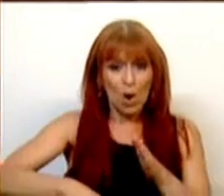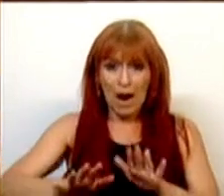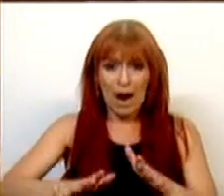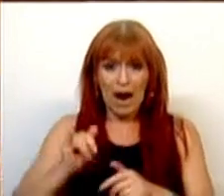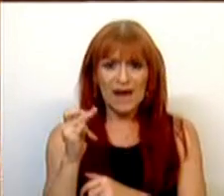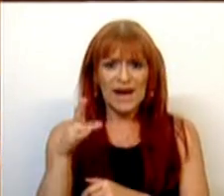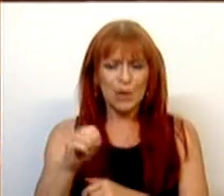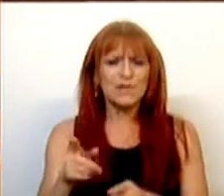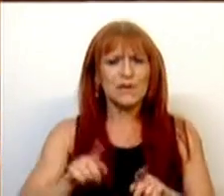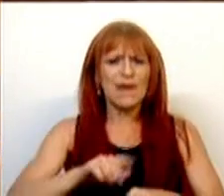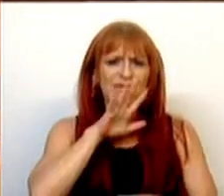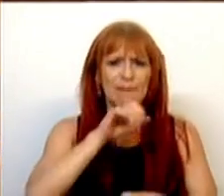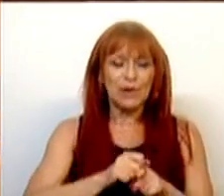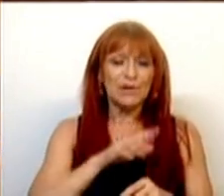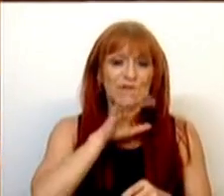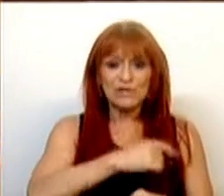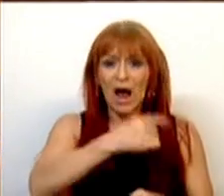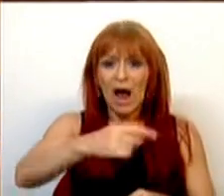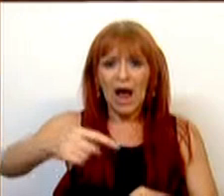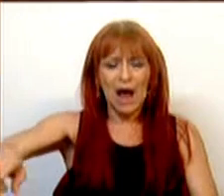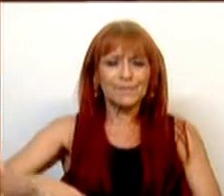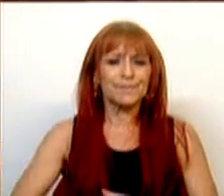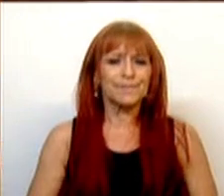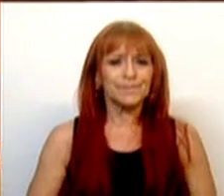IRS. Foi assim com as famílias com filhos.